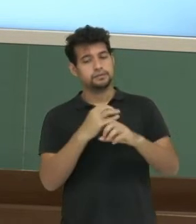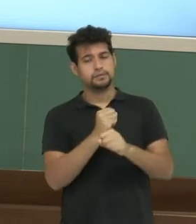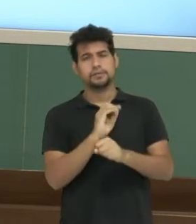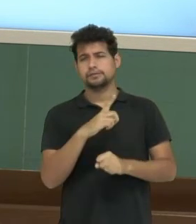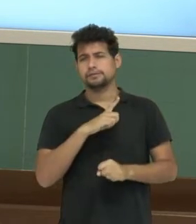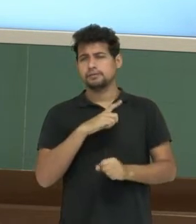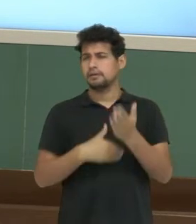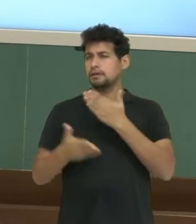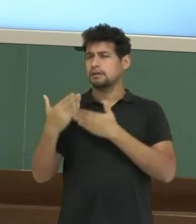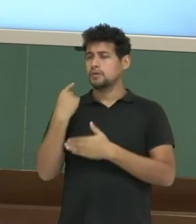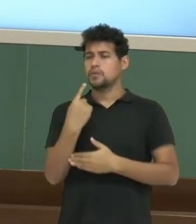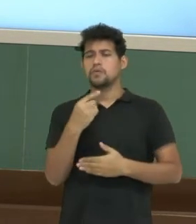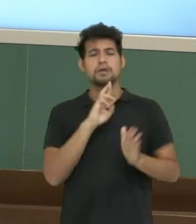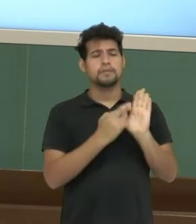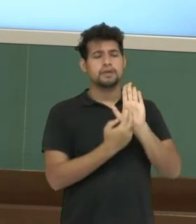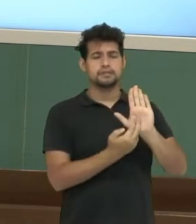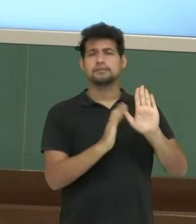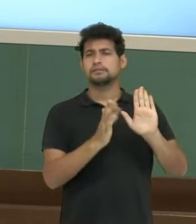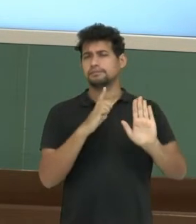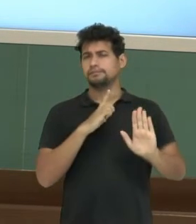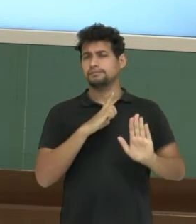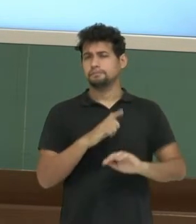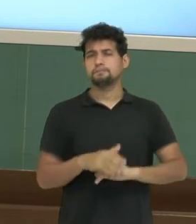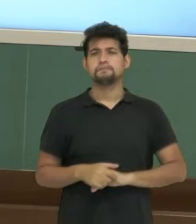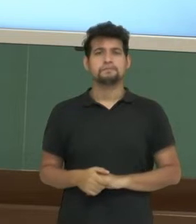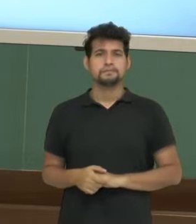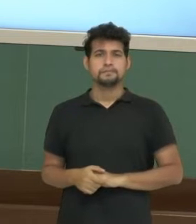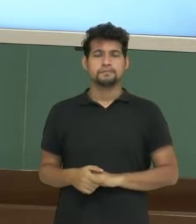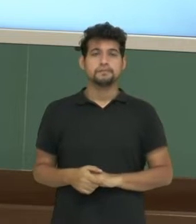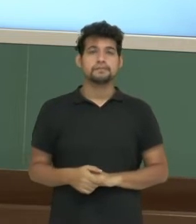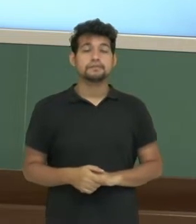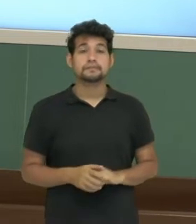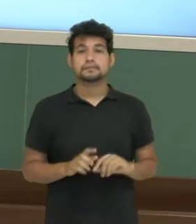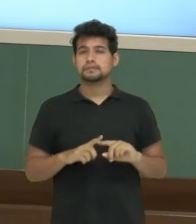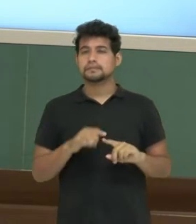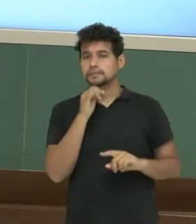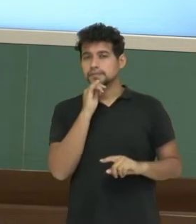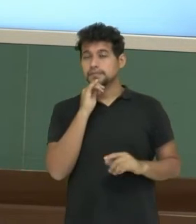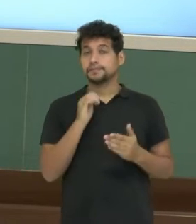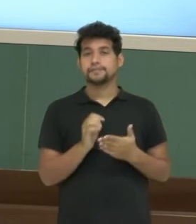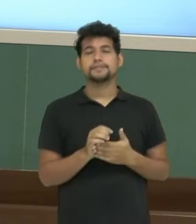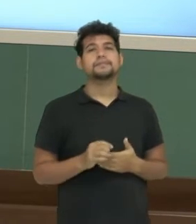tinha. Esse 1 representa o que já tinha, ok? Então, um exemplo,